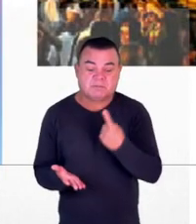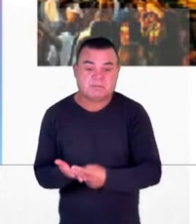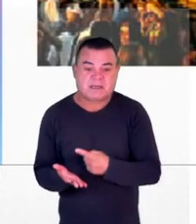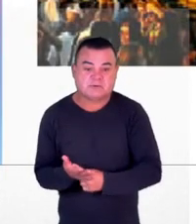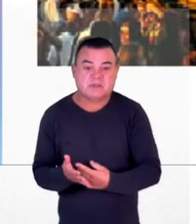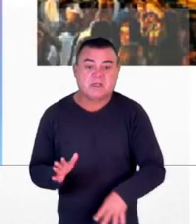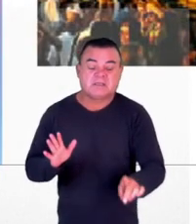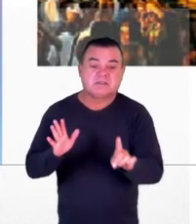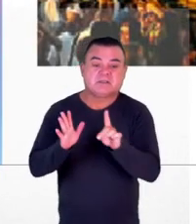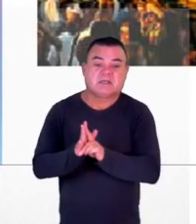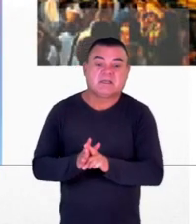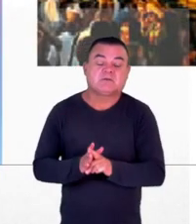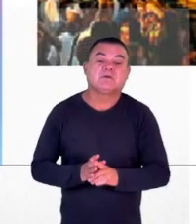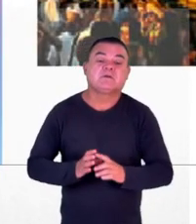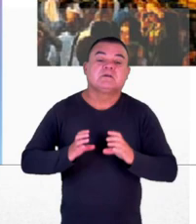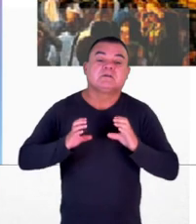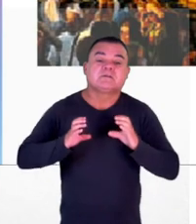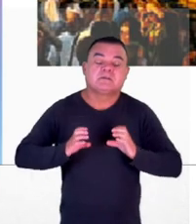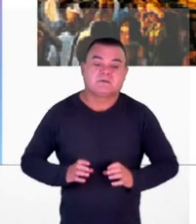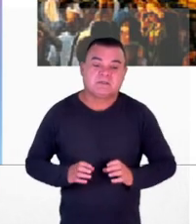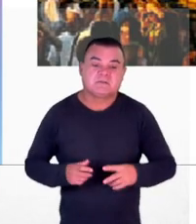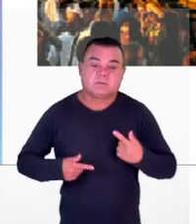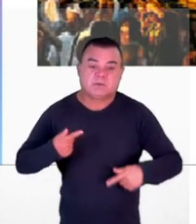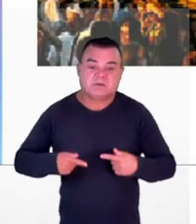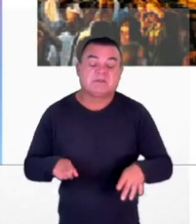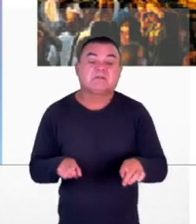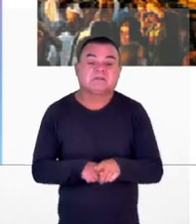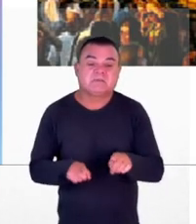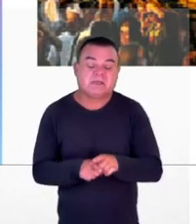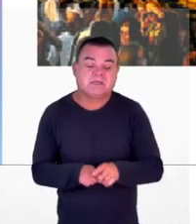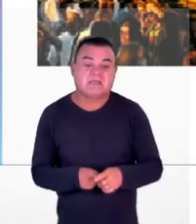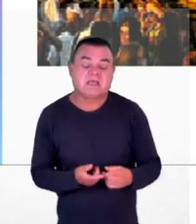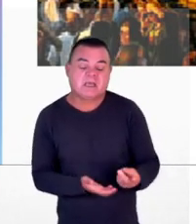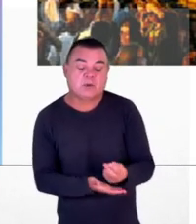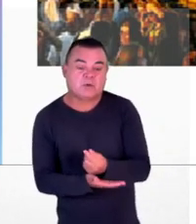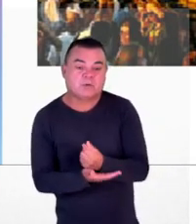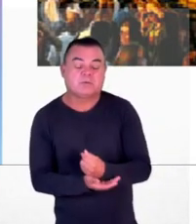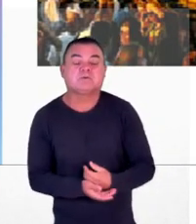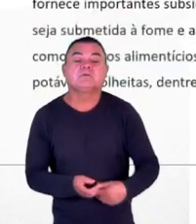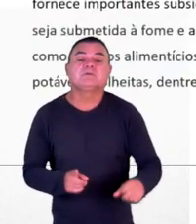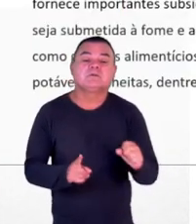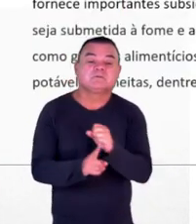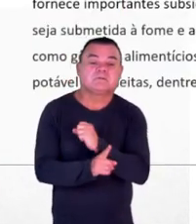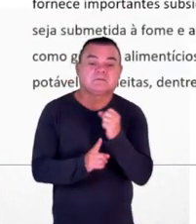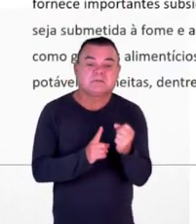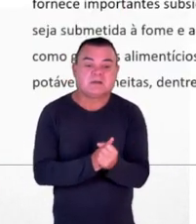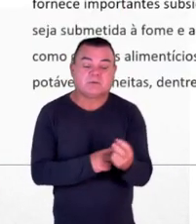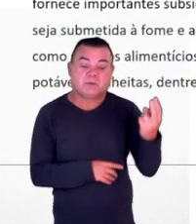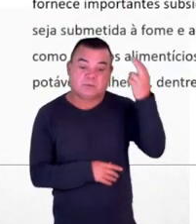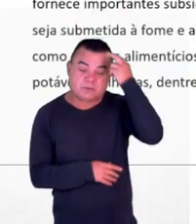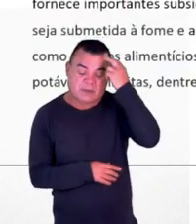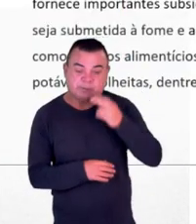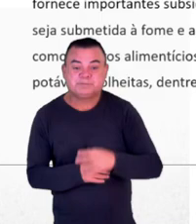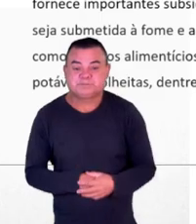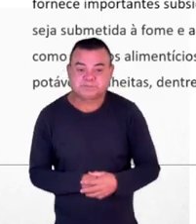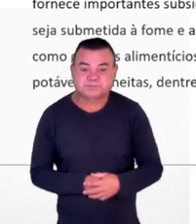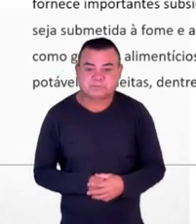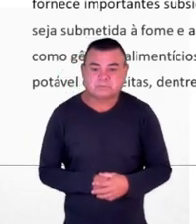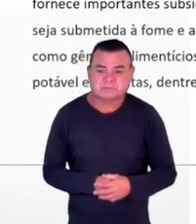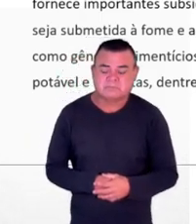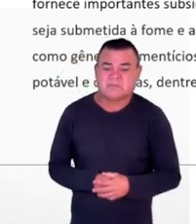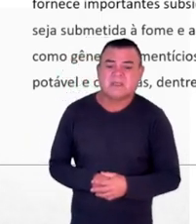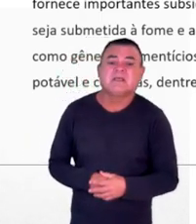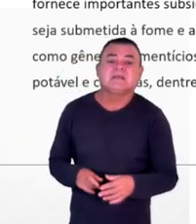civis e políticos e o pacto dos direitos econômicos sociais e culturais que nós vamos ver a seguir além de outros